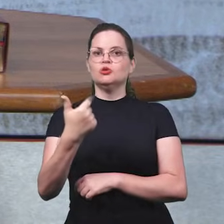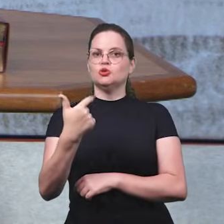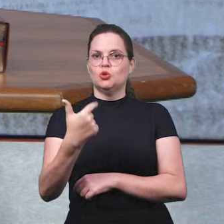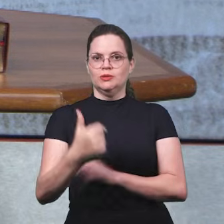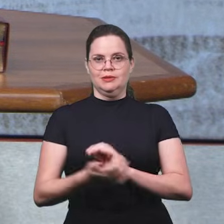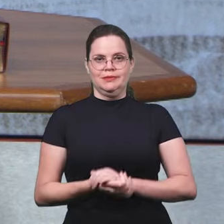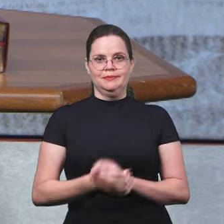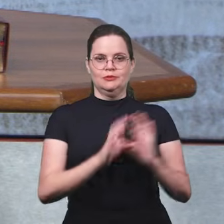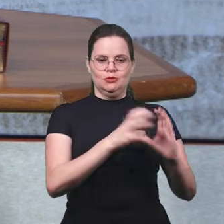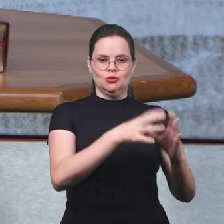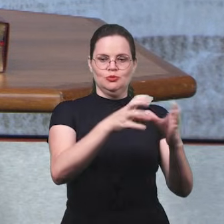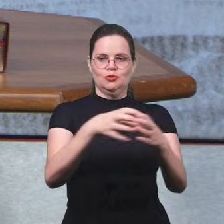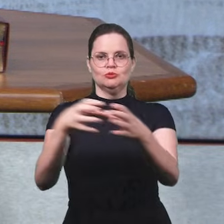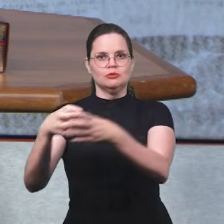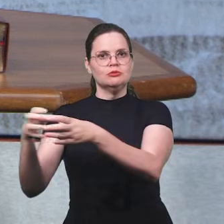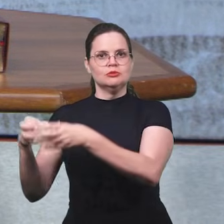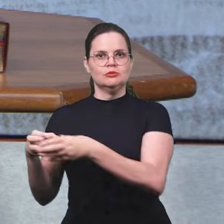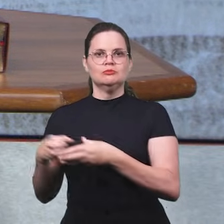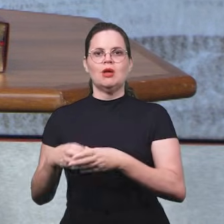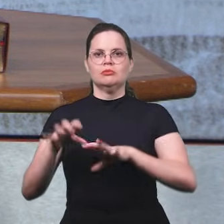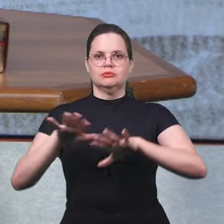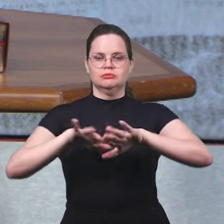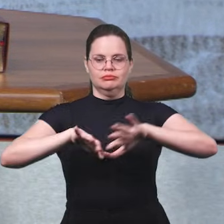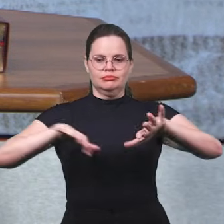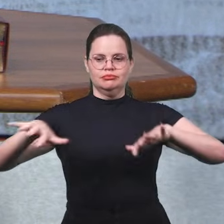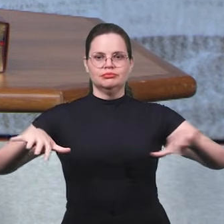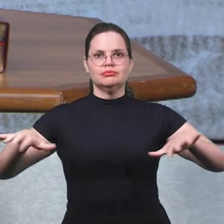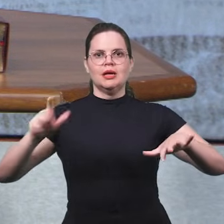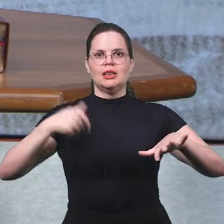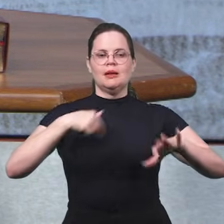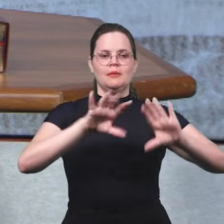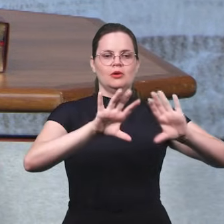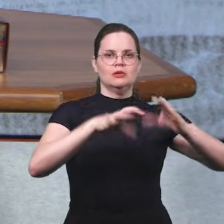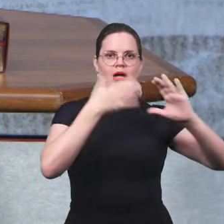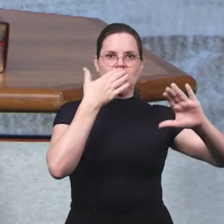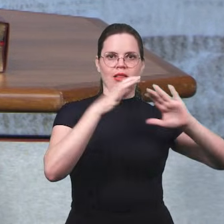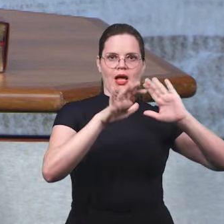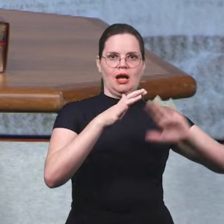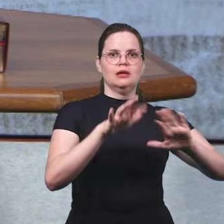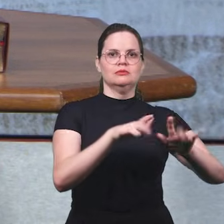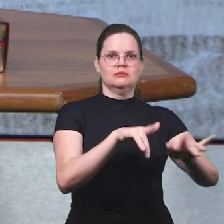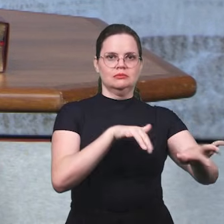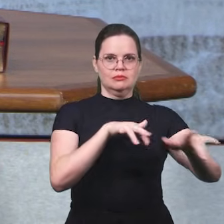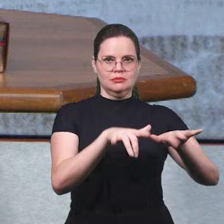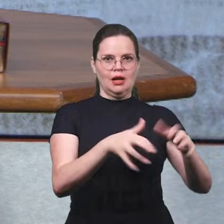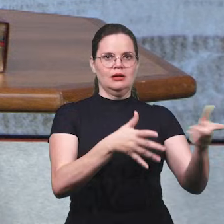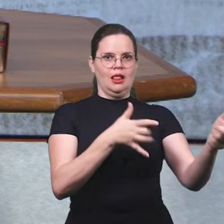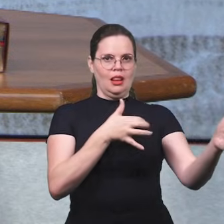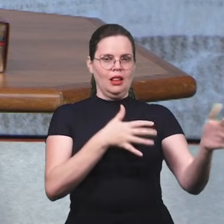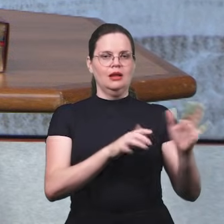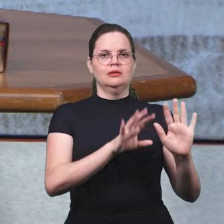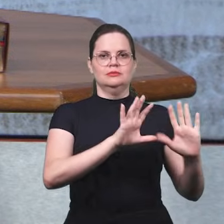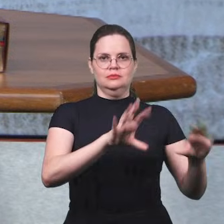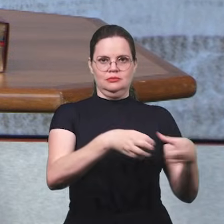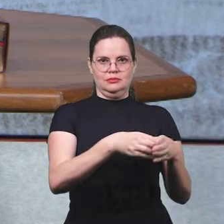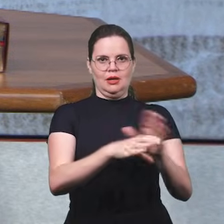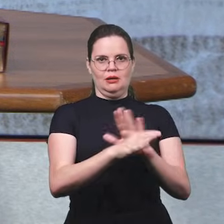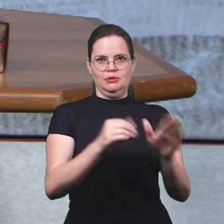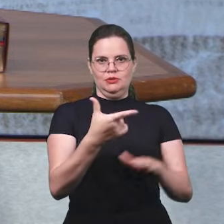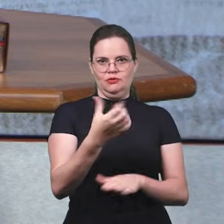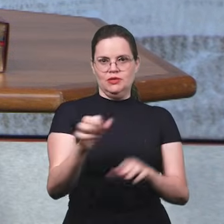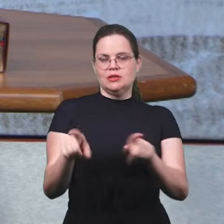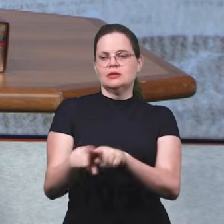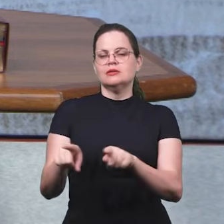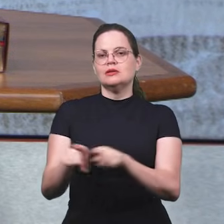vimos aqui a divisão, que Davi fez dos cantores e dos seus turnos nesse capítulo 25.